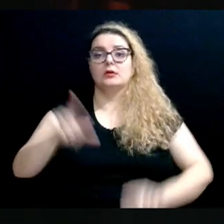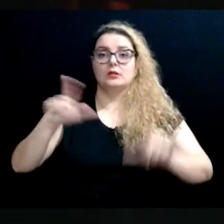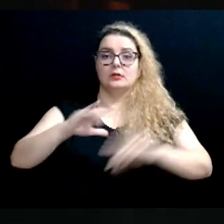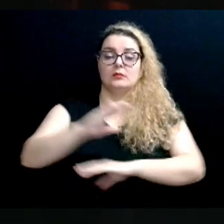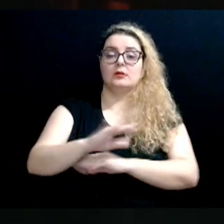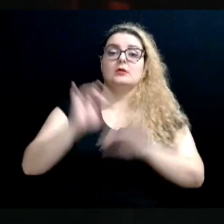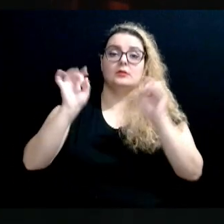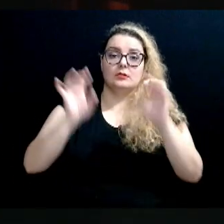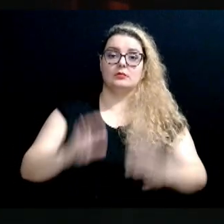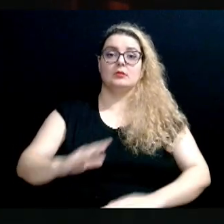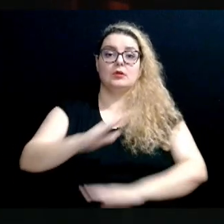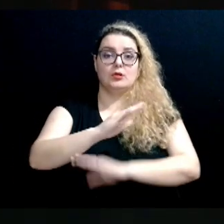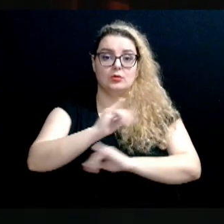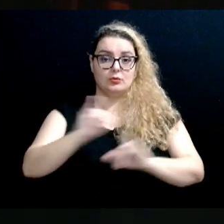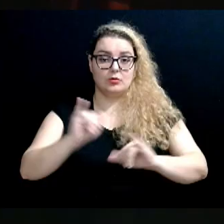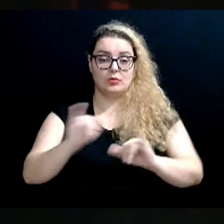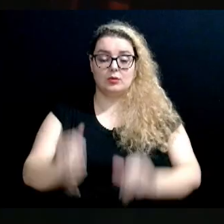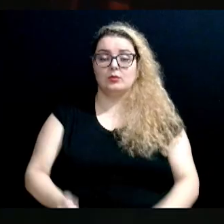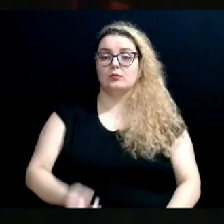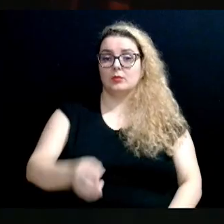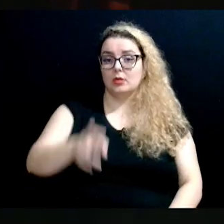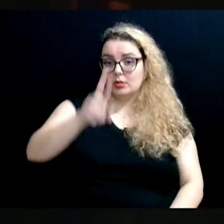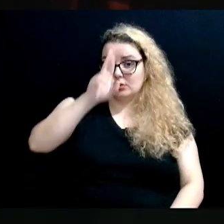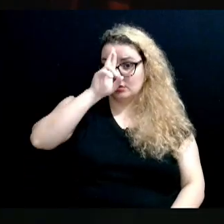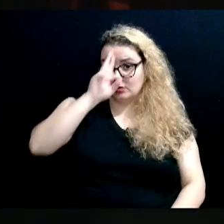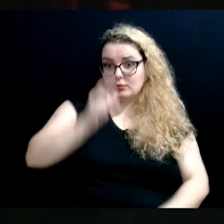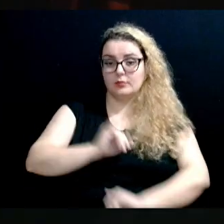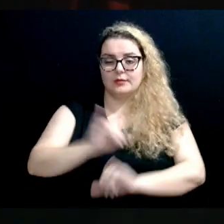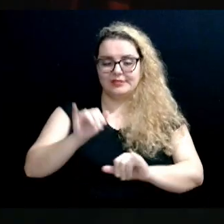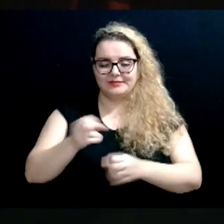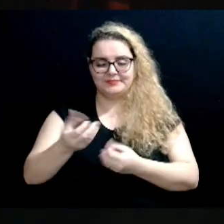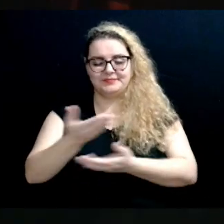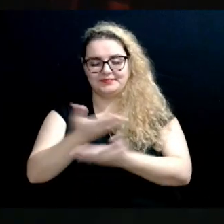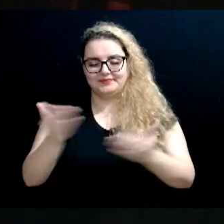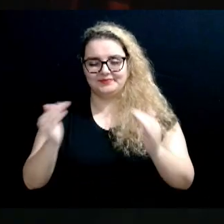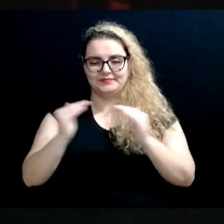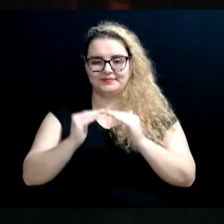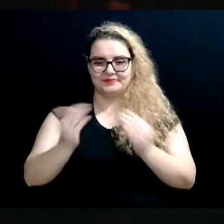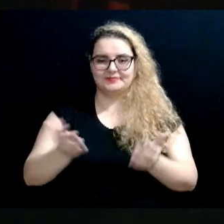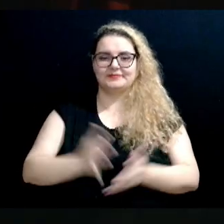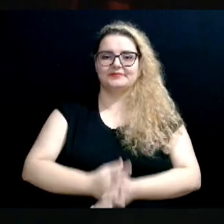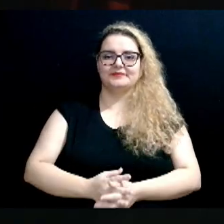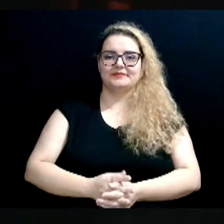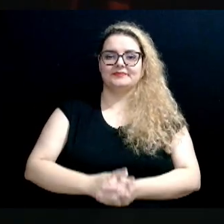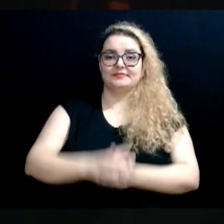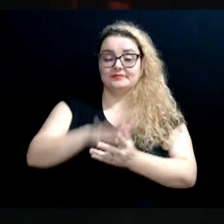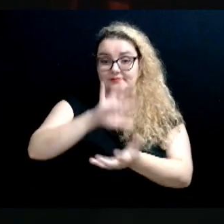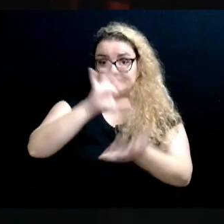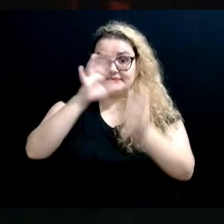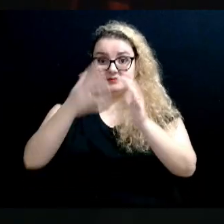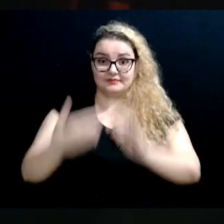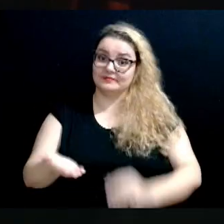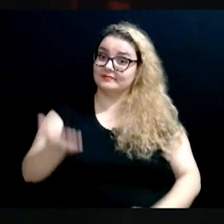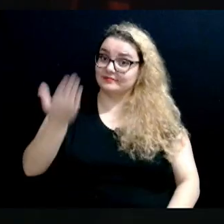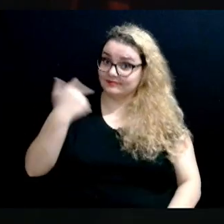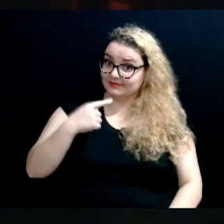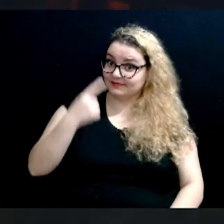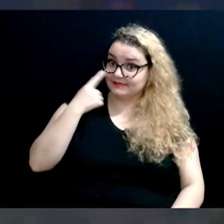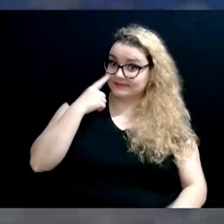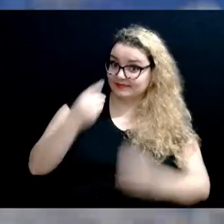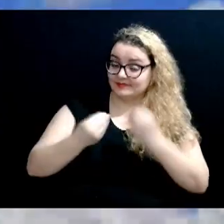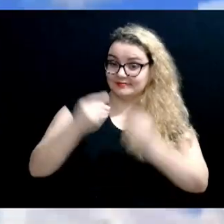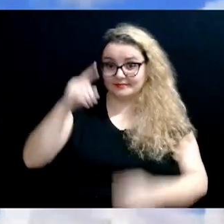sempre está trazendo informações para você, combinado? Previsão do tempo chegando, vamos ver como é que fica o dia hoje?